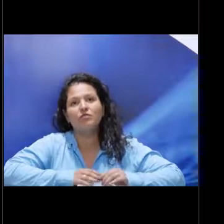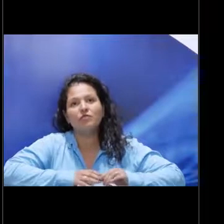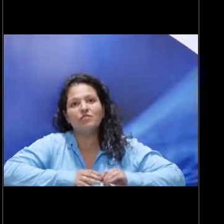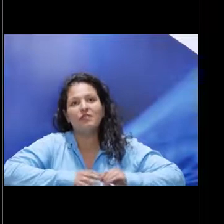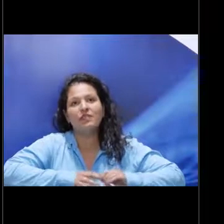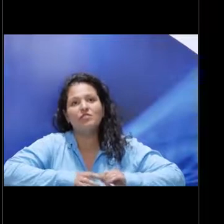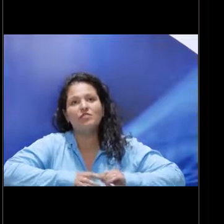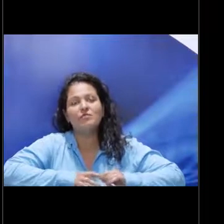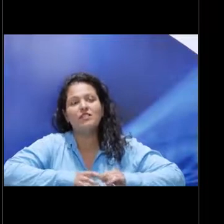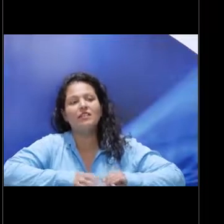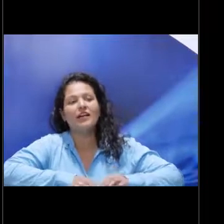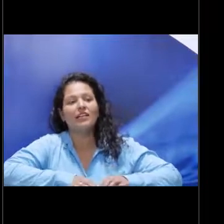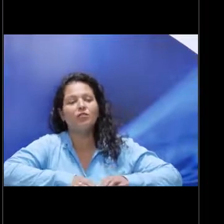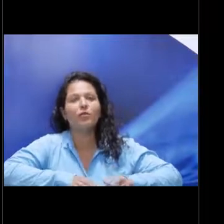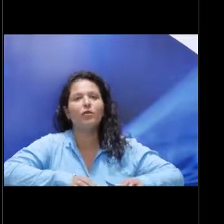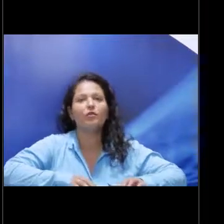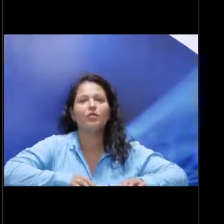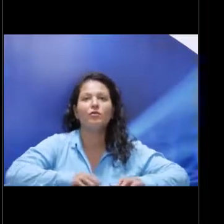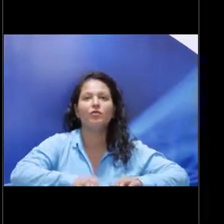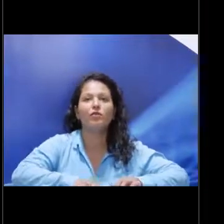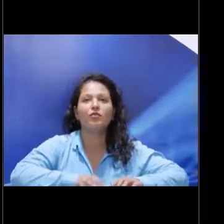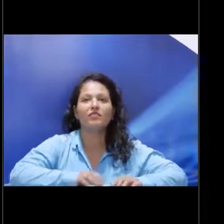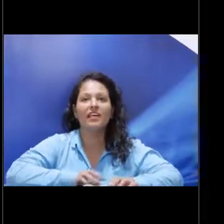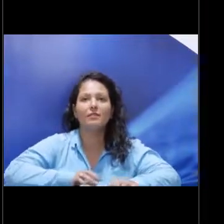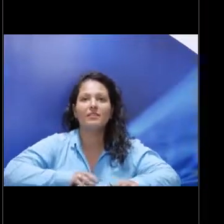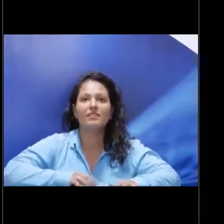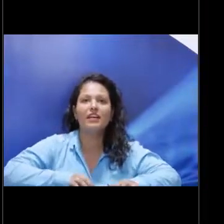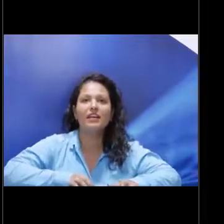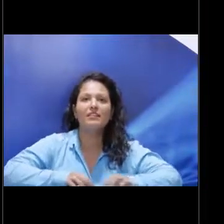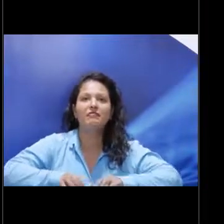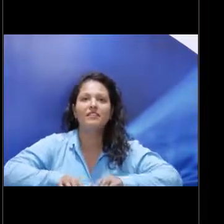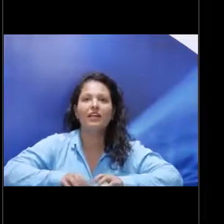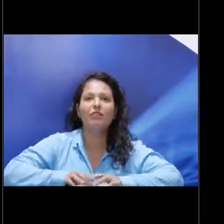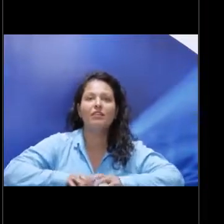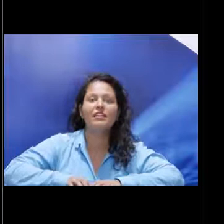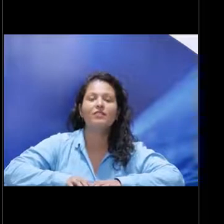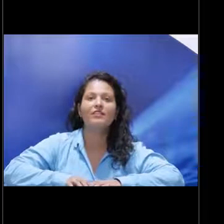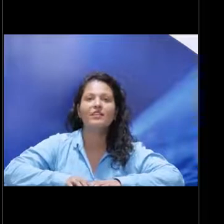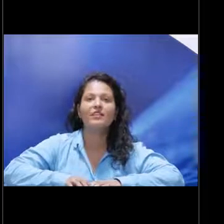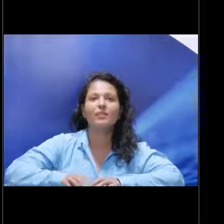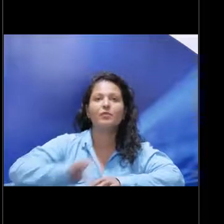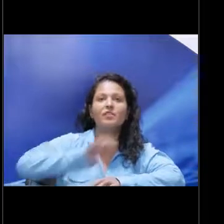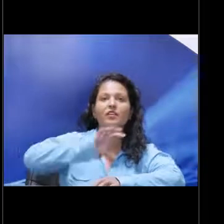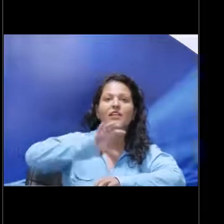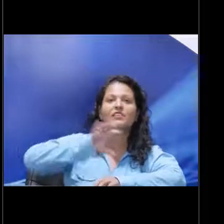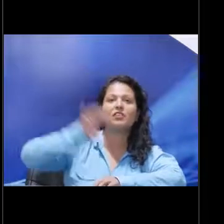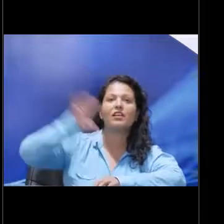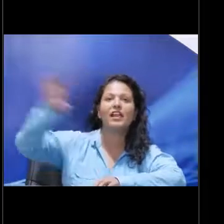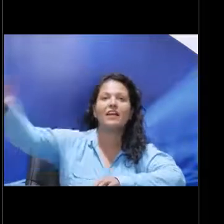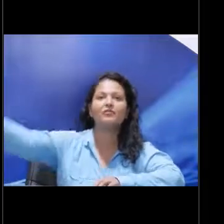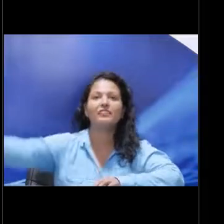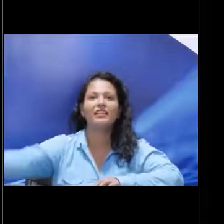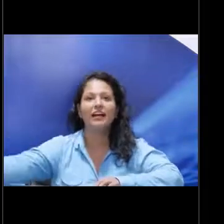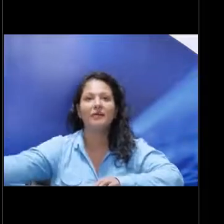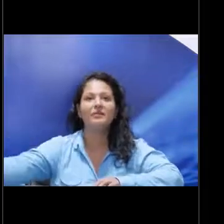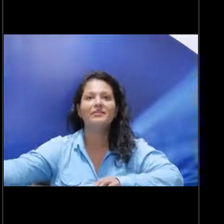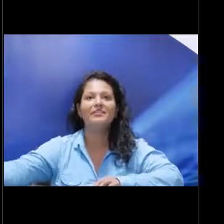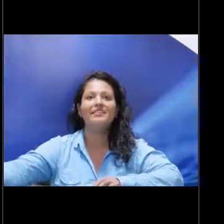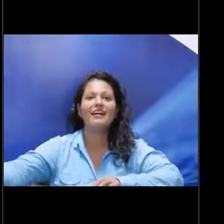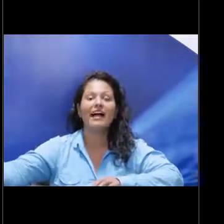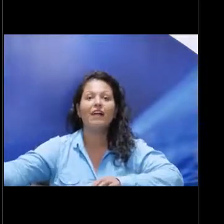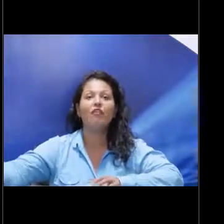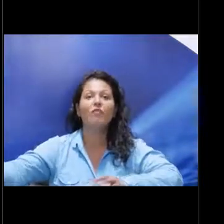a gente tem costume justamente disso mesmo. Adubou, não adubou, tá na época certa, não tá, colheu, e depois vai olhar só lá no